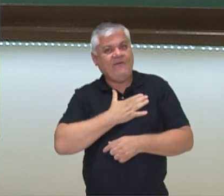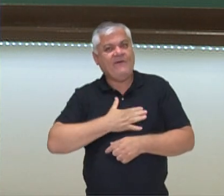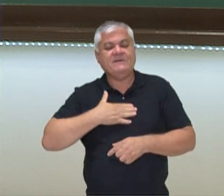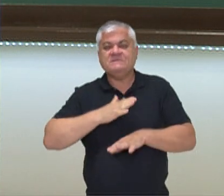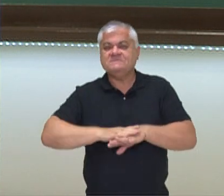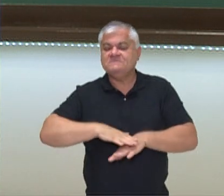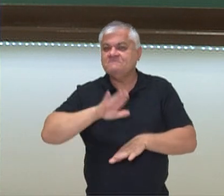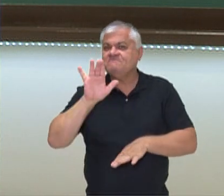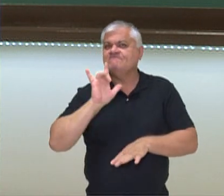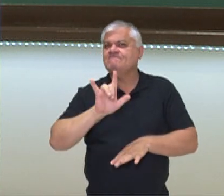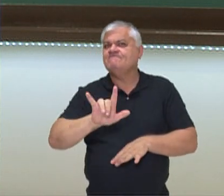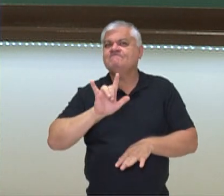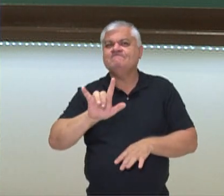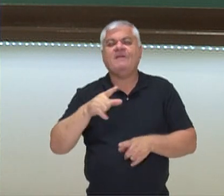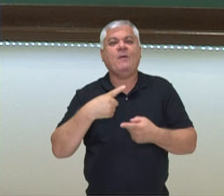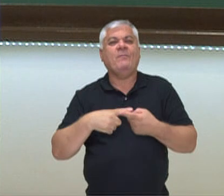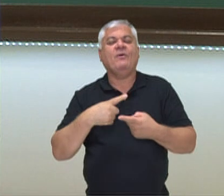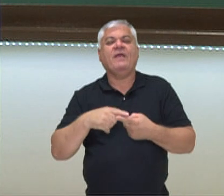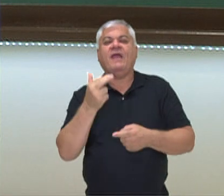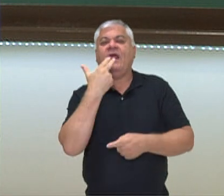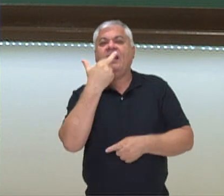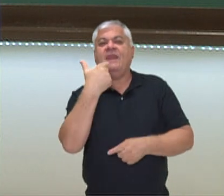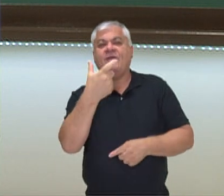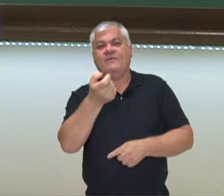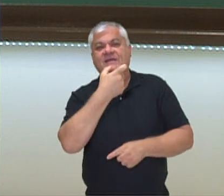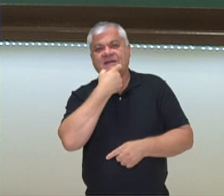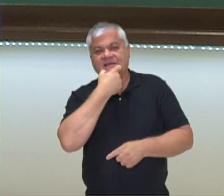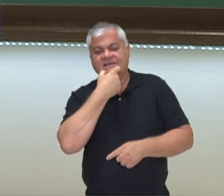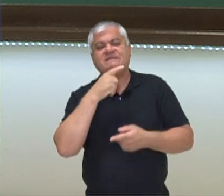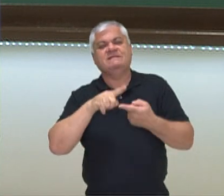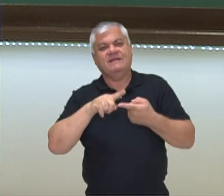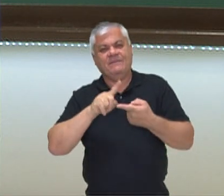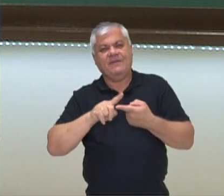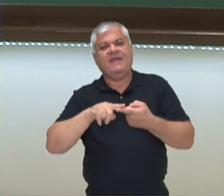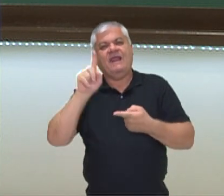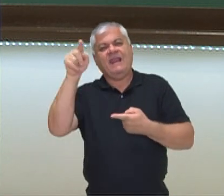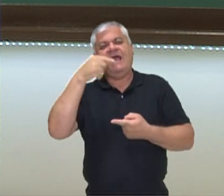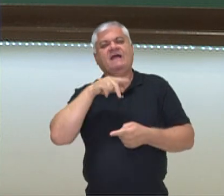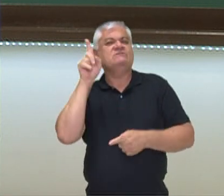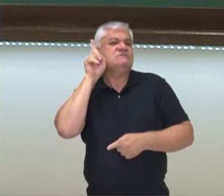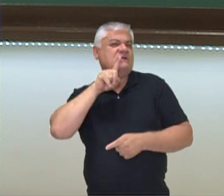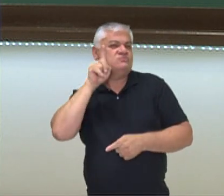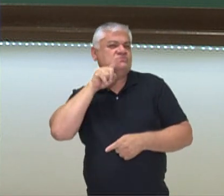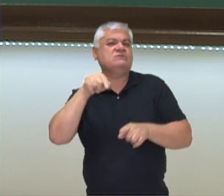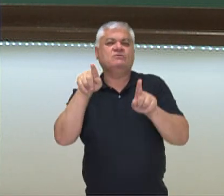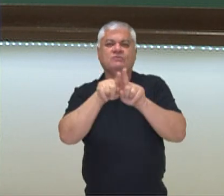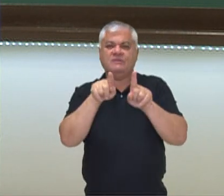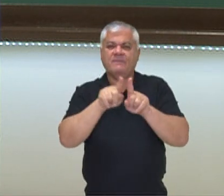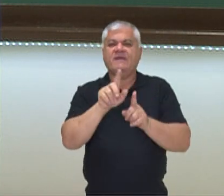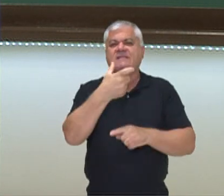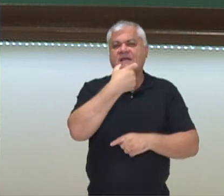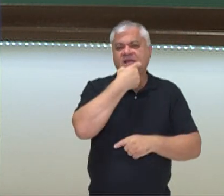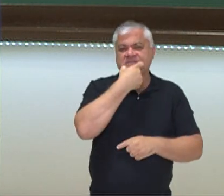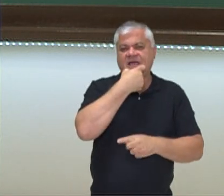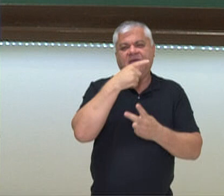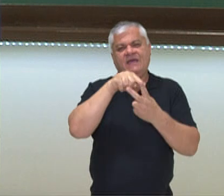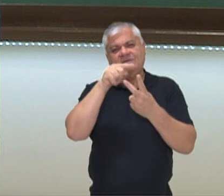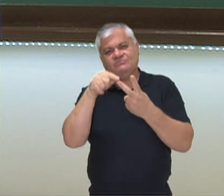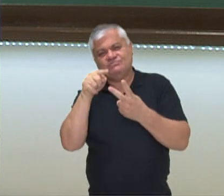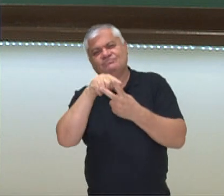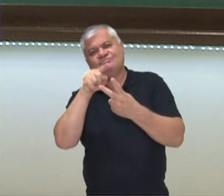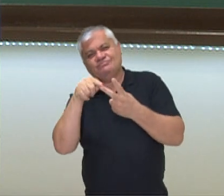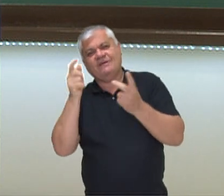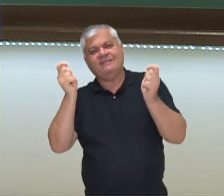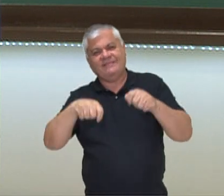a música que vem da língua inglesa, tanto a música norte-americana como a música britânica, que vem lá da Inglaterra e de